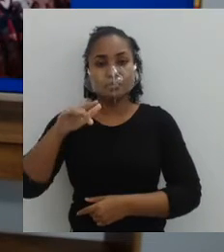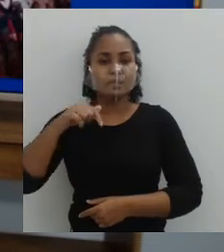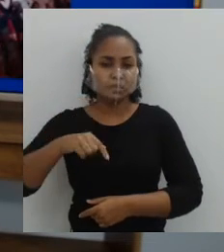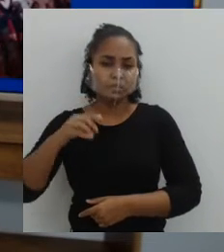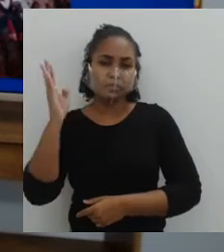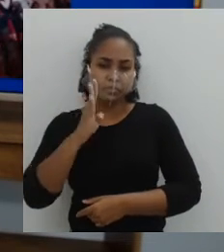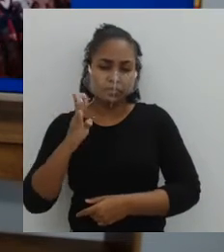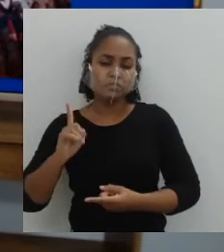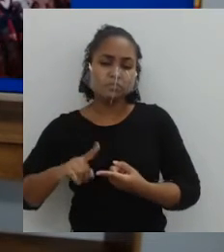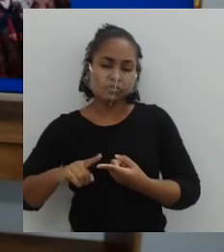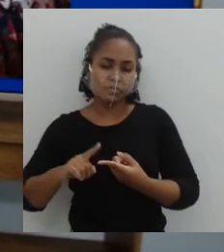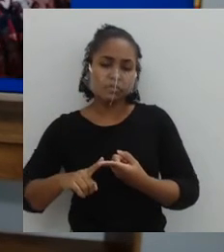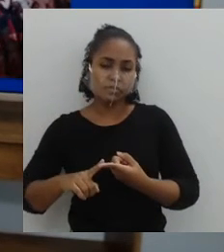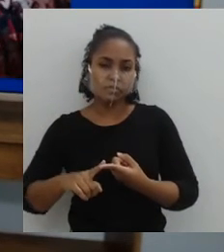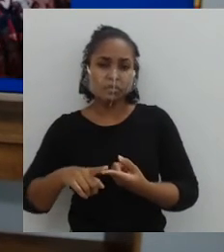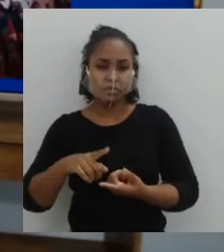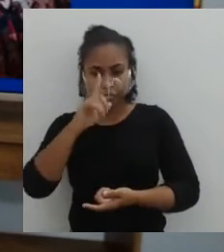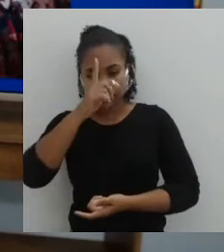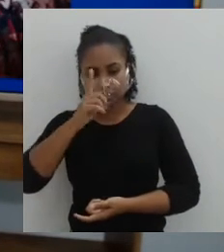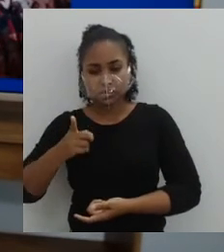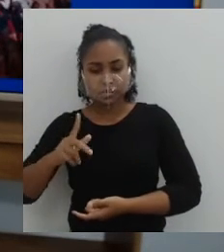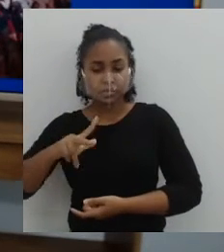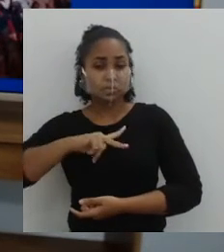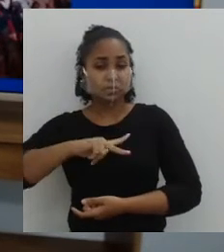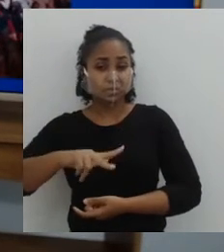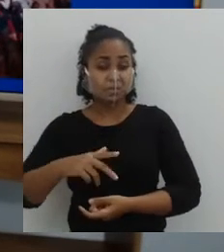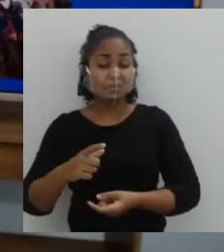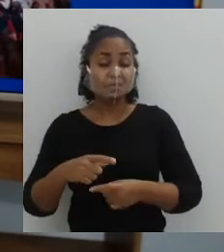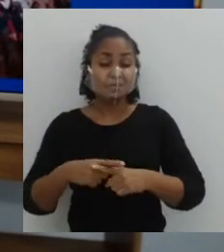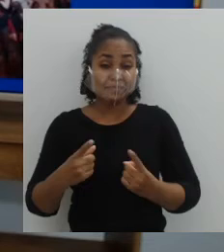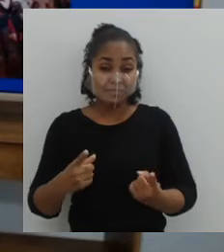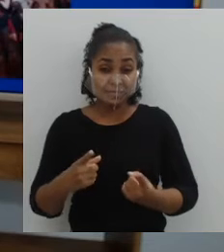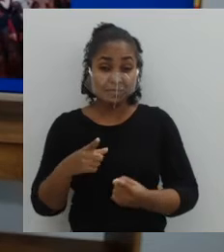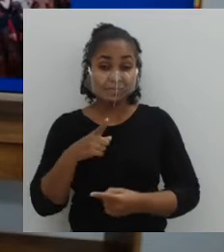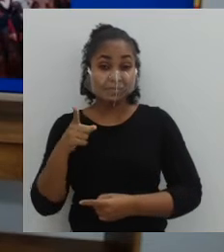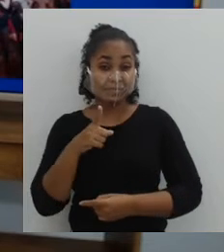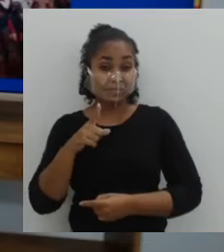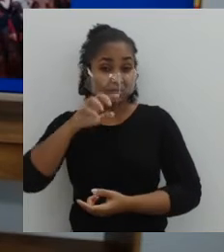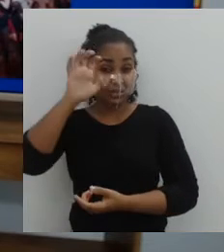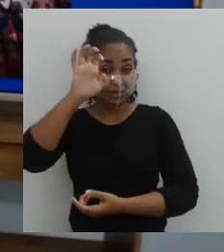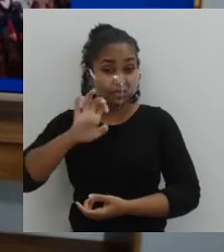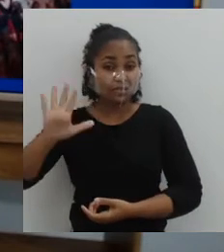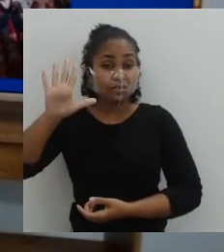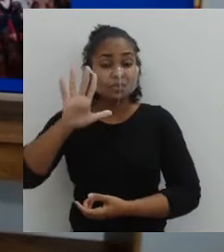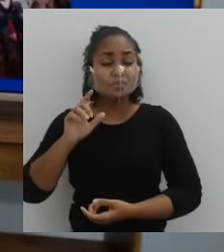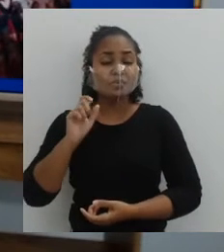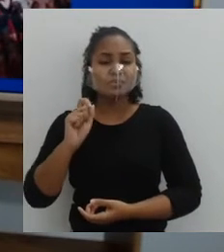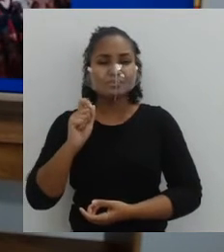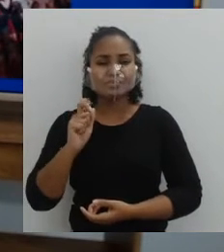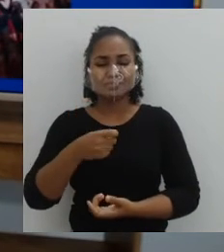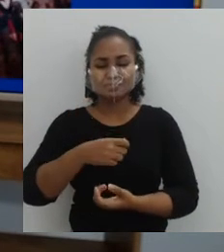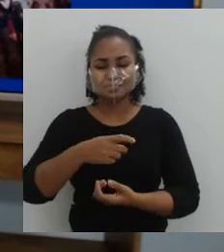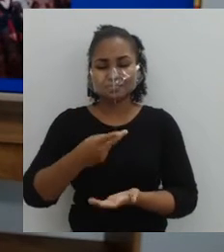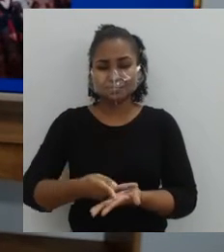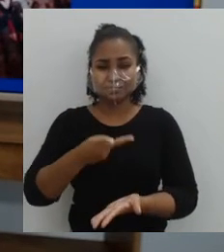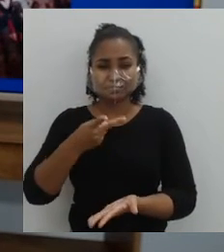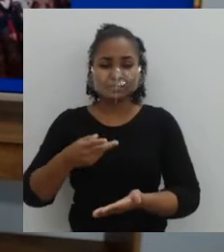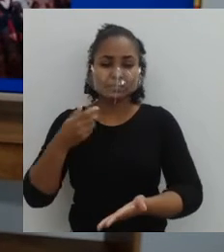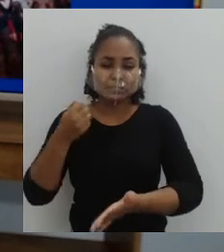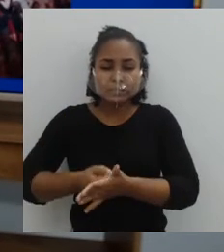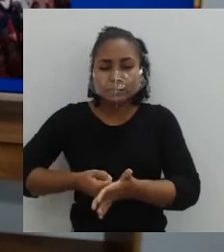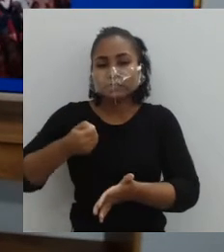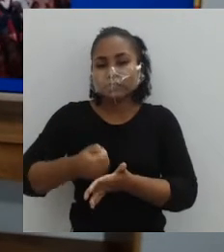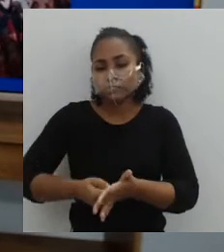já era colônia de Portugal, mas na Europa estava acontecendo muitos